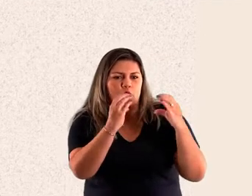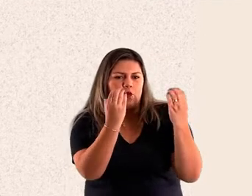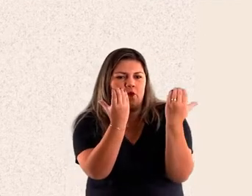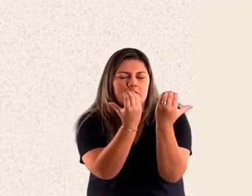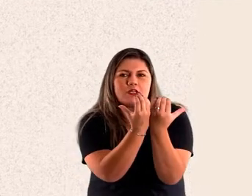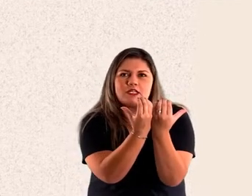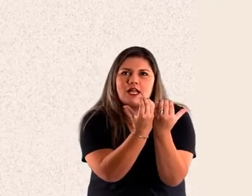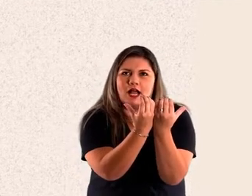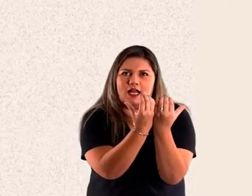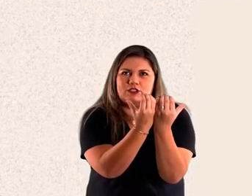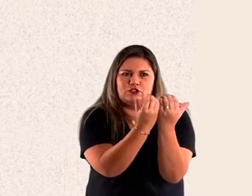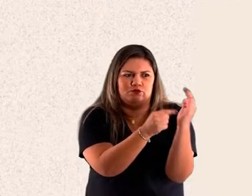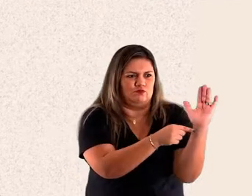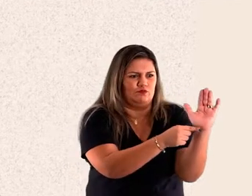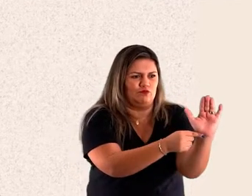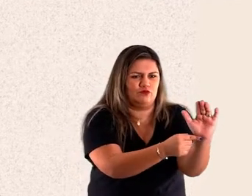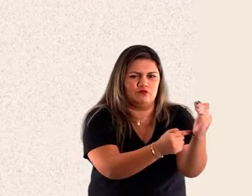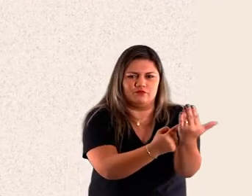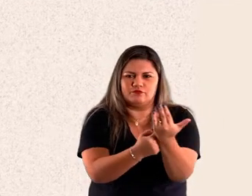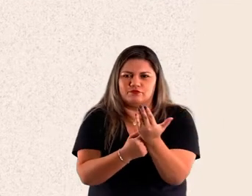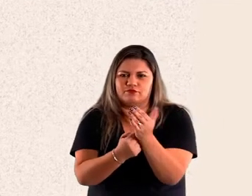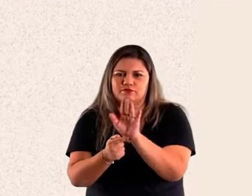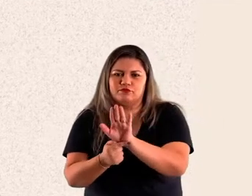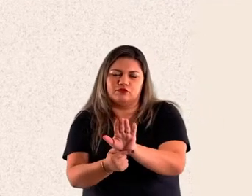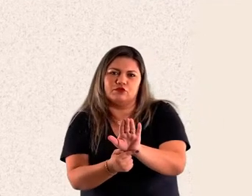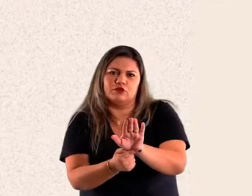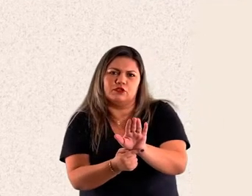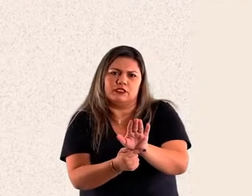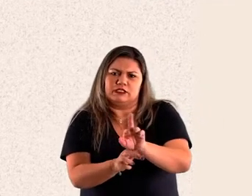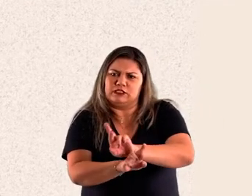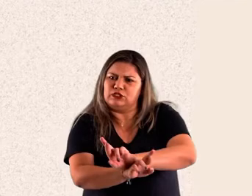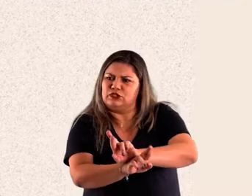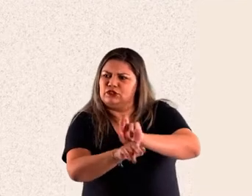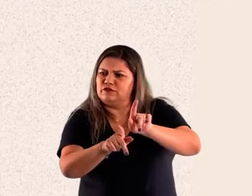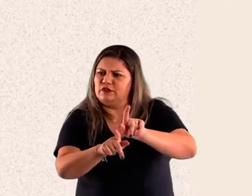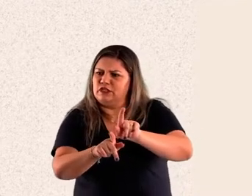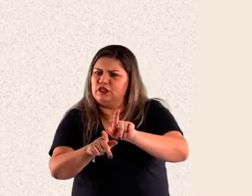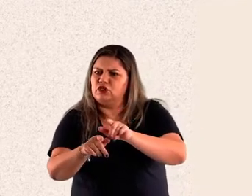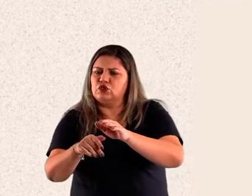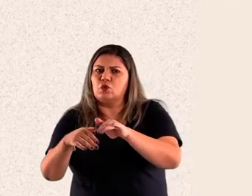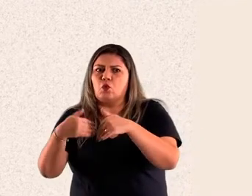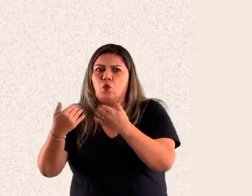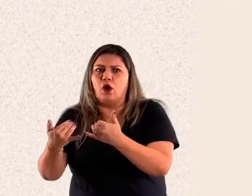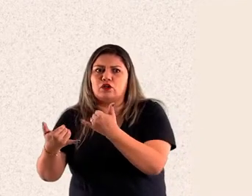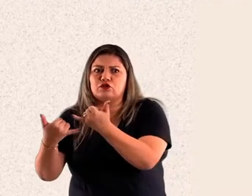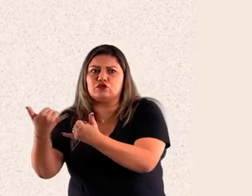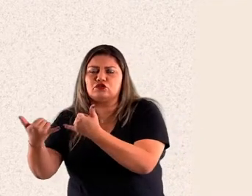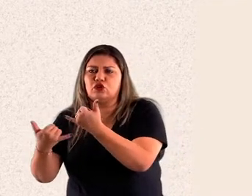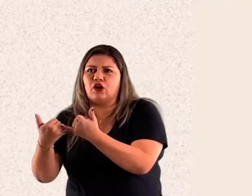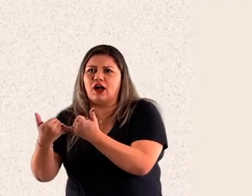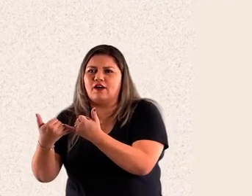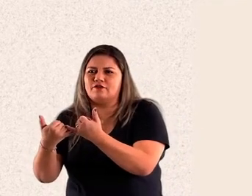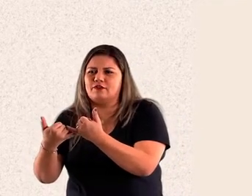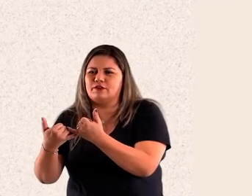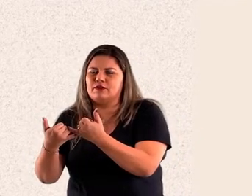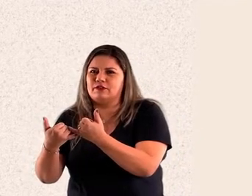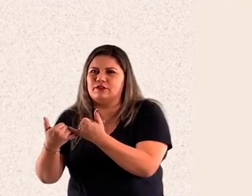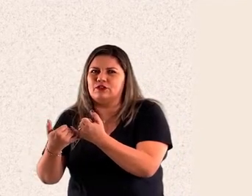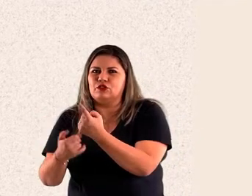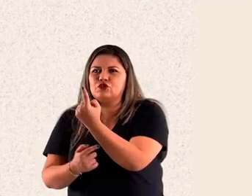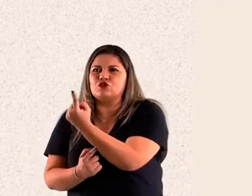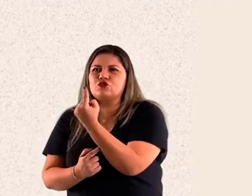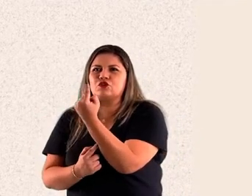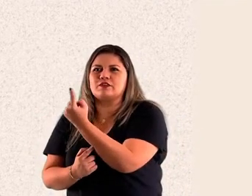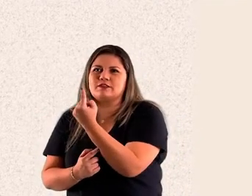de forma colaborativa do que quando eles jogavam de forma que ele só ganhavam de forma